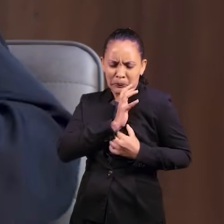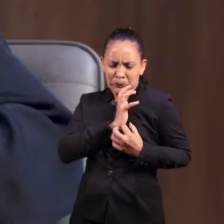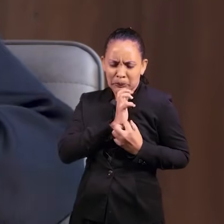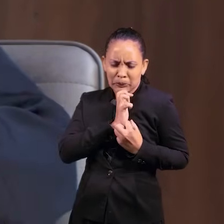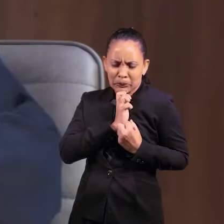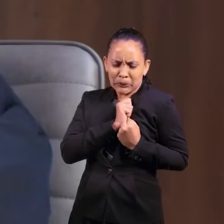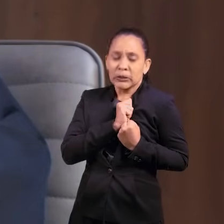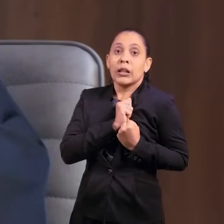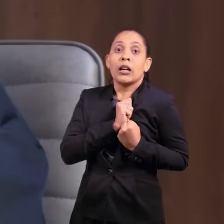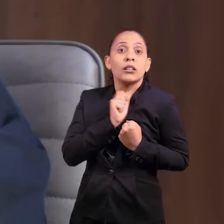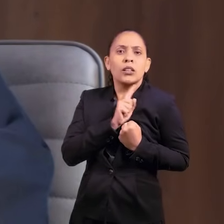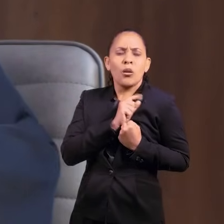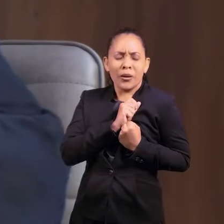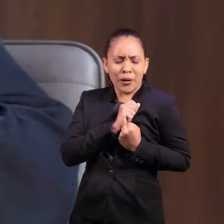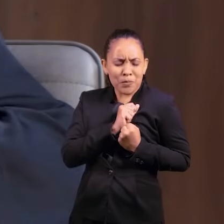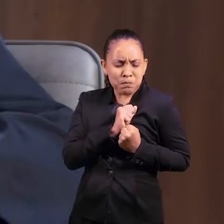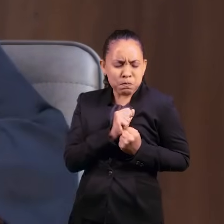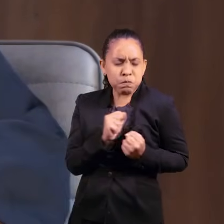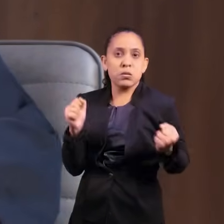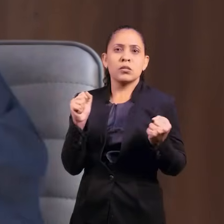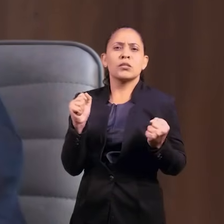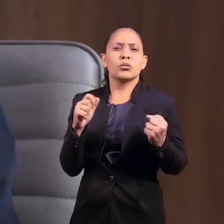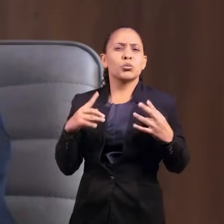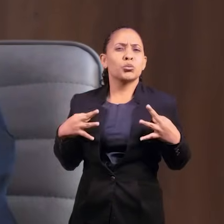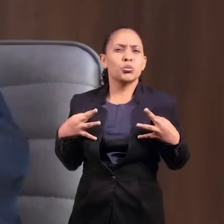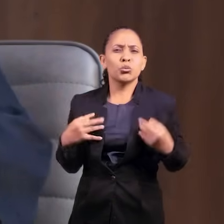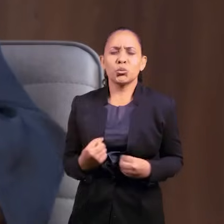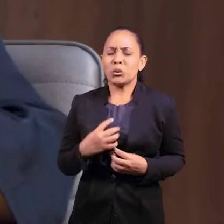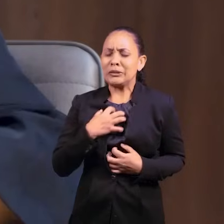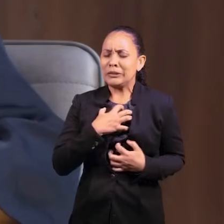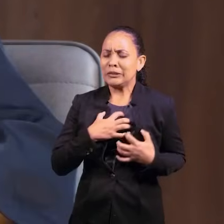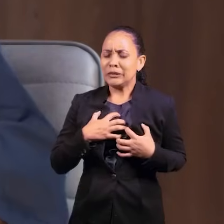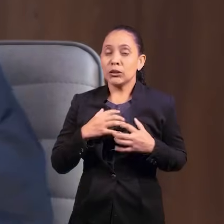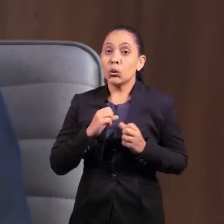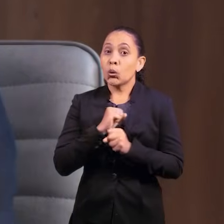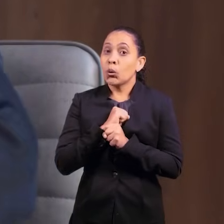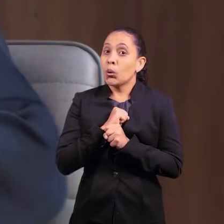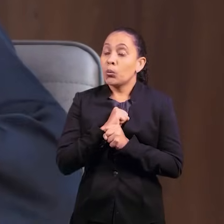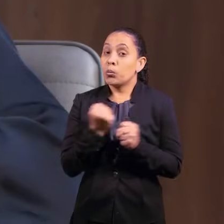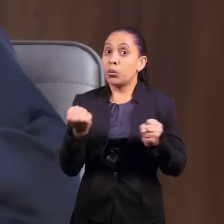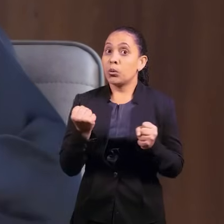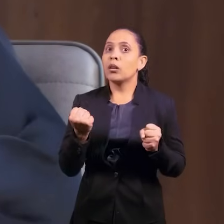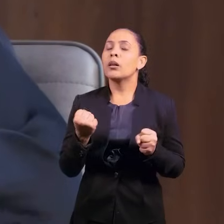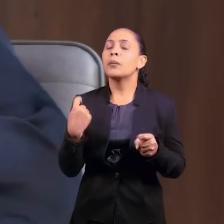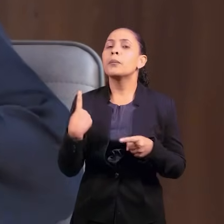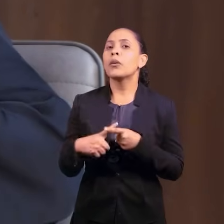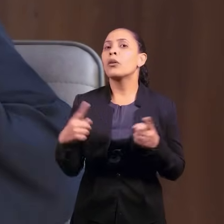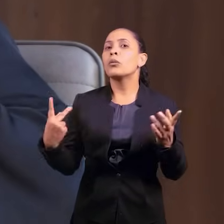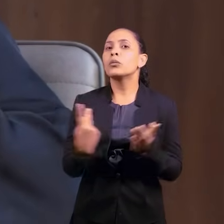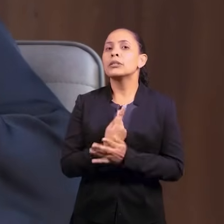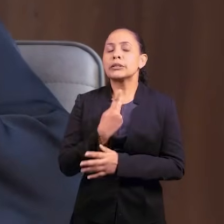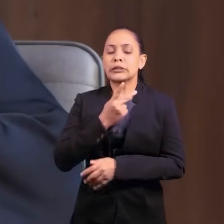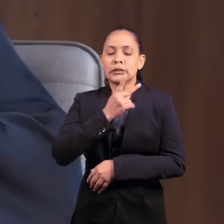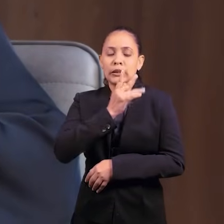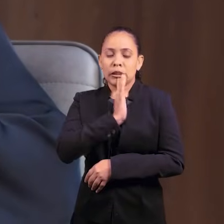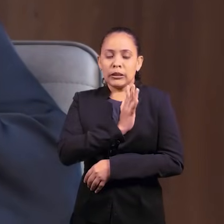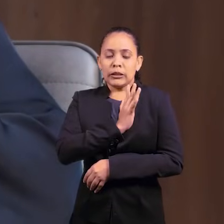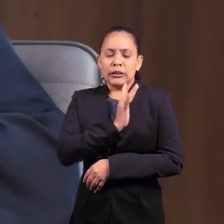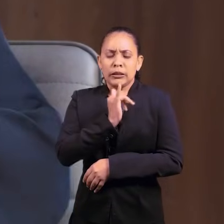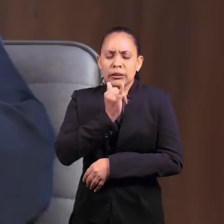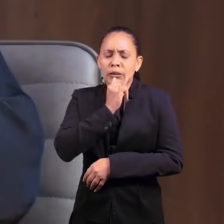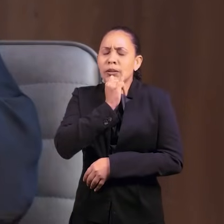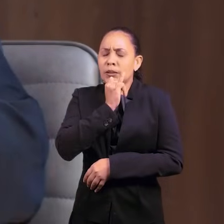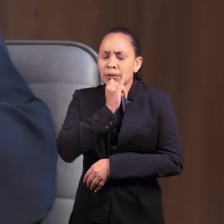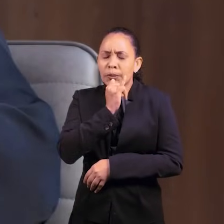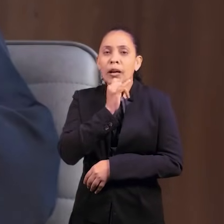me esvaziar dessa mágoa, de todo rancor, ressentimento, porque isso também adoece, isso corrói o